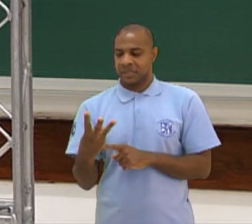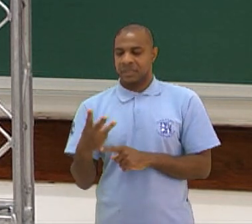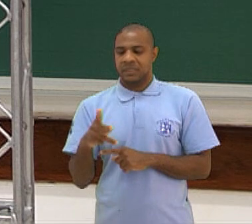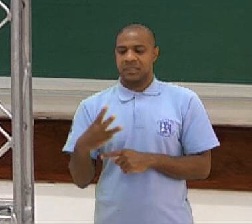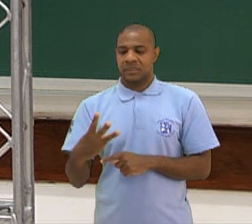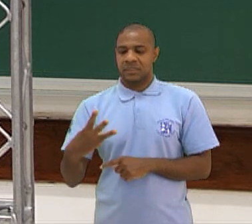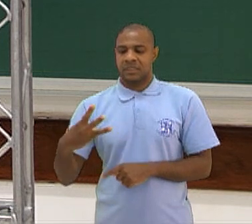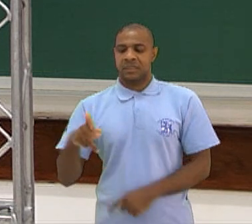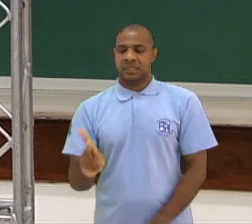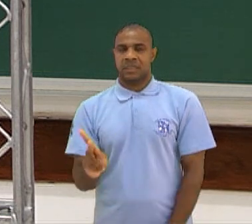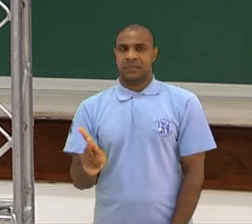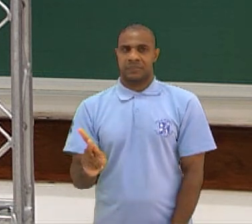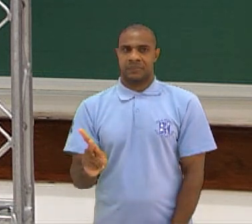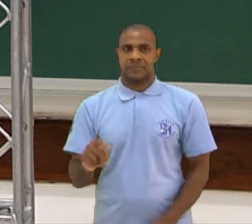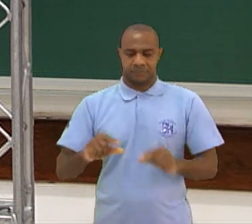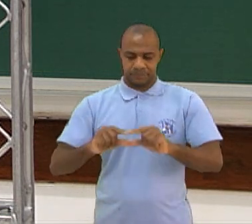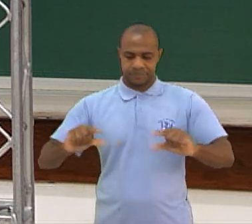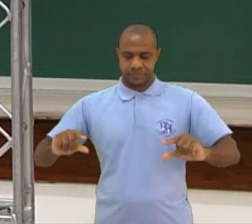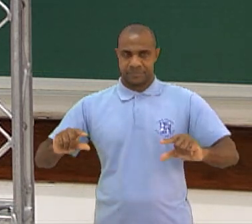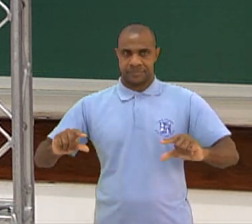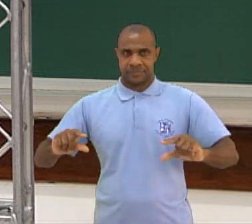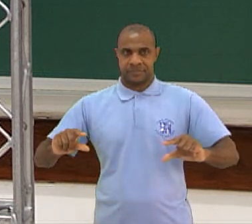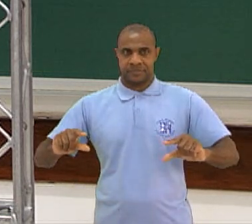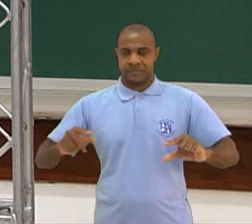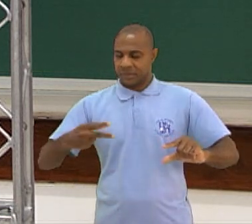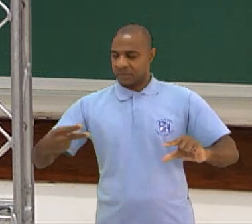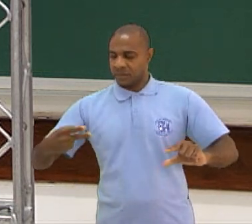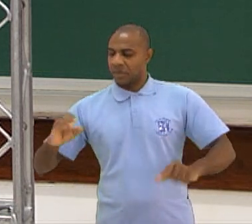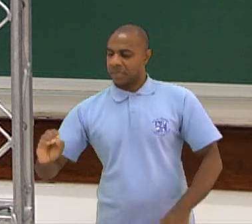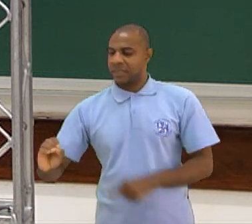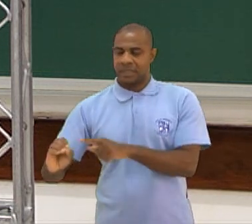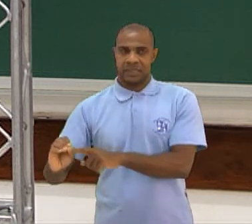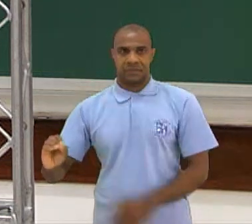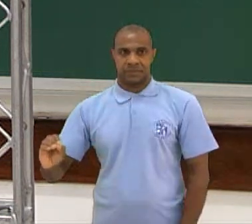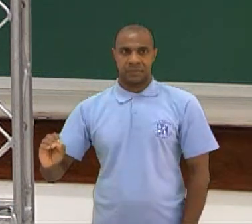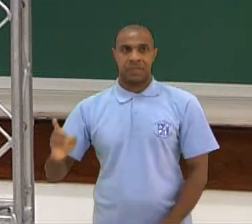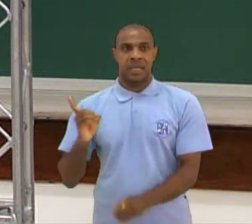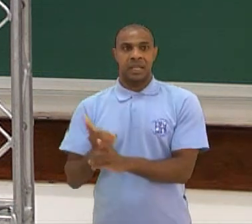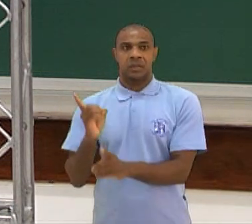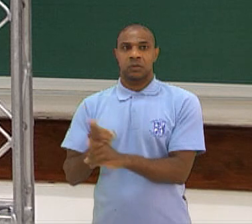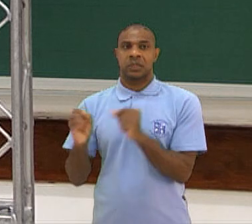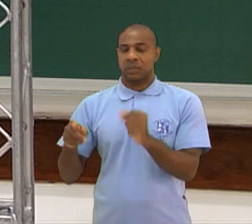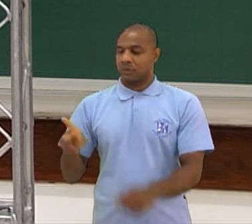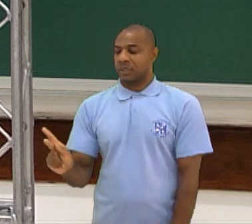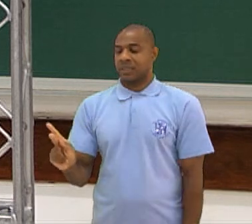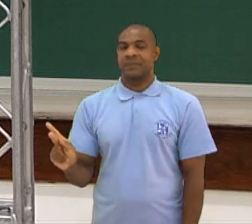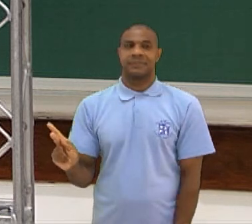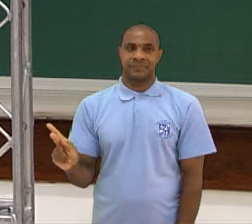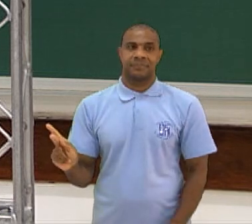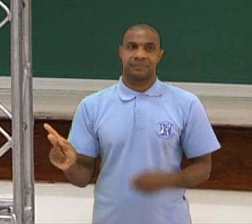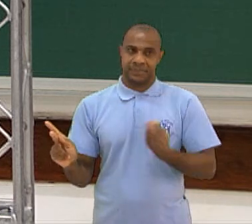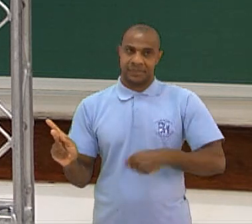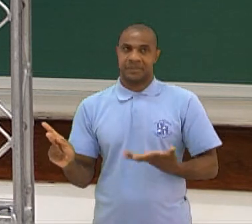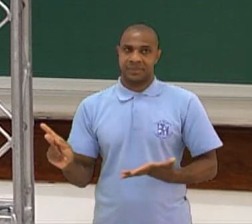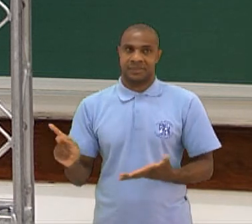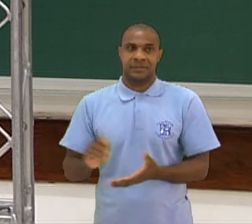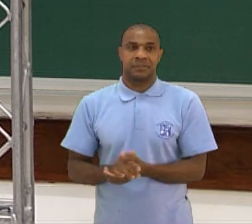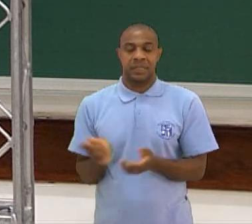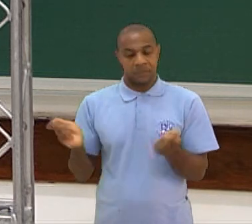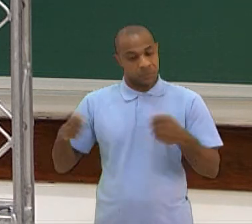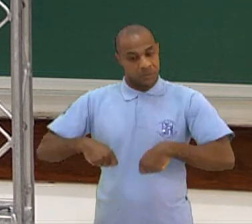Beleza? Ah, professor, é confuso. É porque são letras, né? Então, para você fazer análise, olha isso. X, Y,